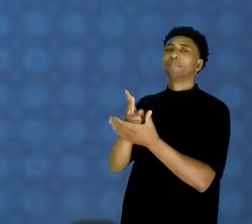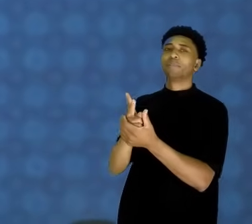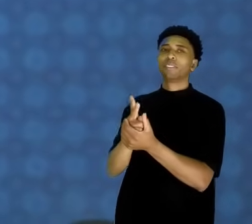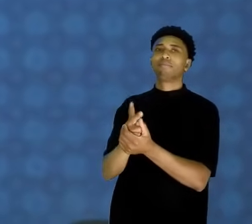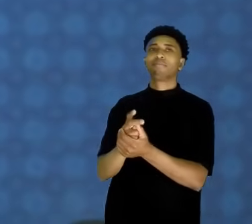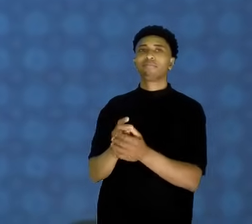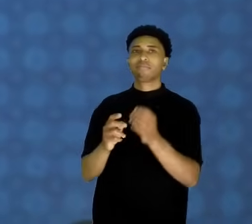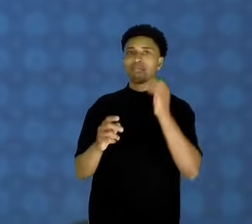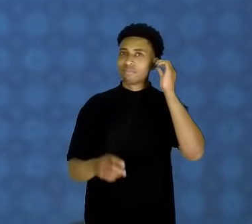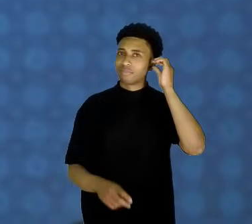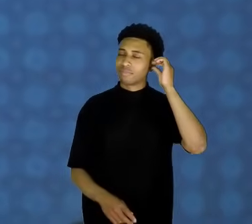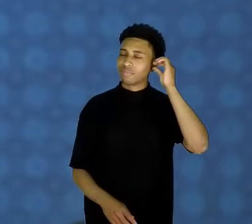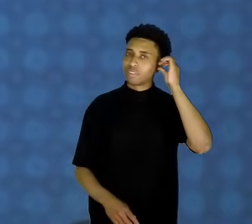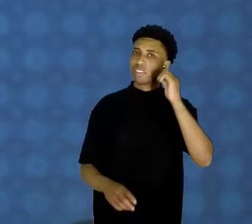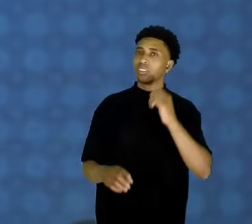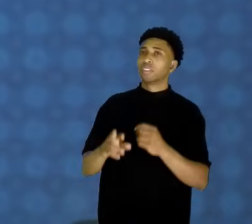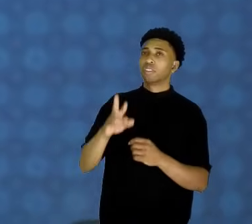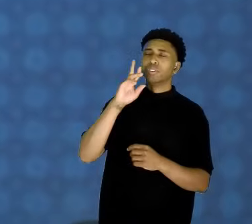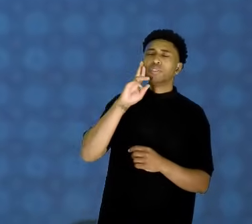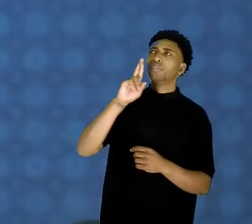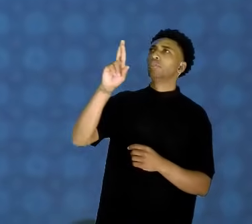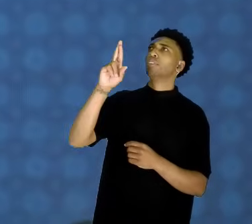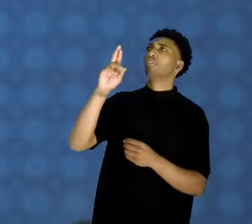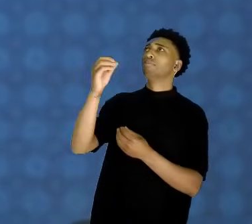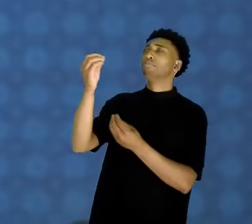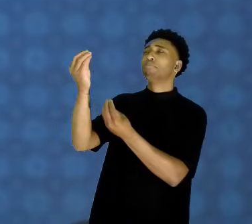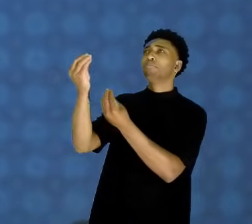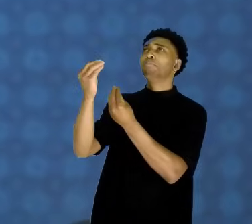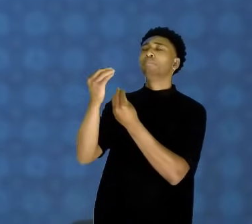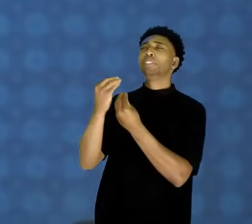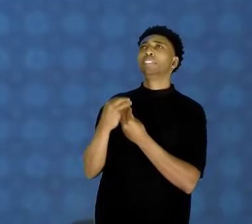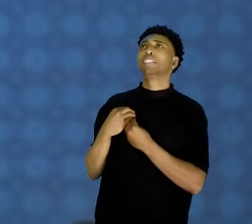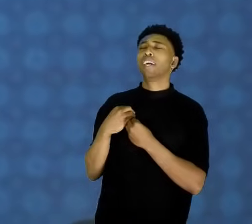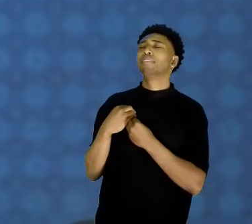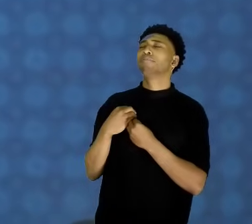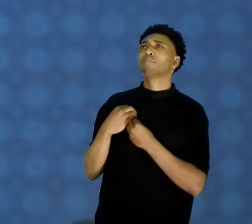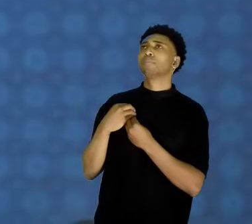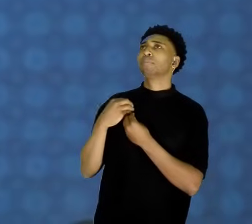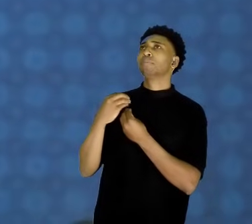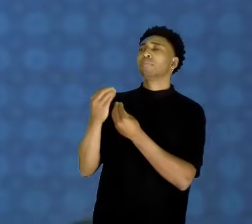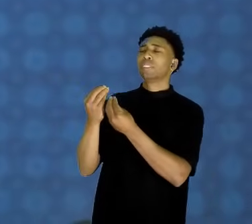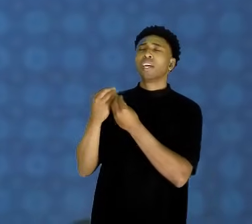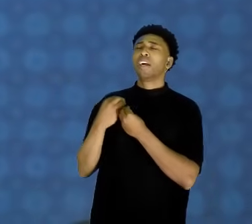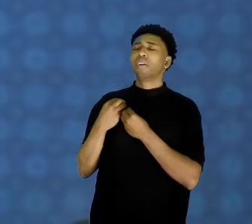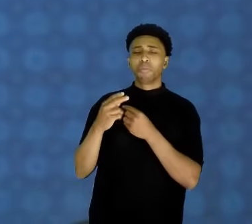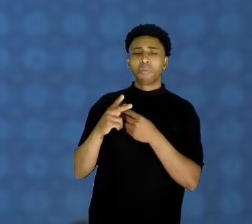Se o Senhor não quiser me dar tudo, me dá alguma sobra, me dá alguma coisa,